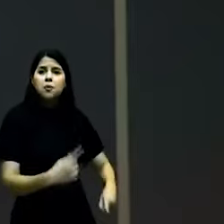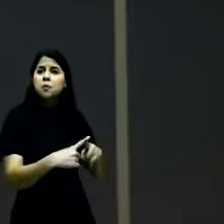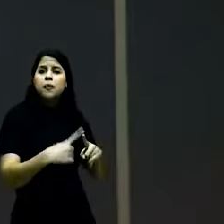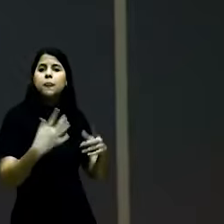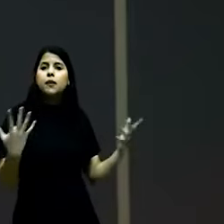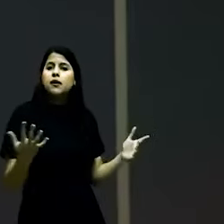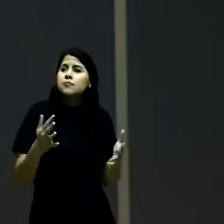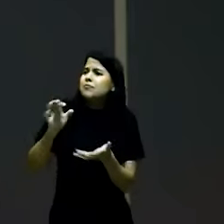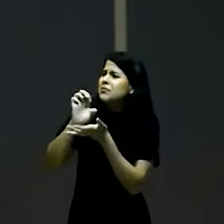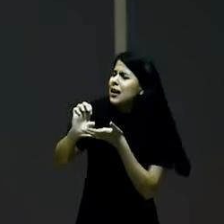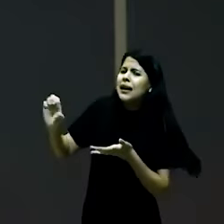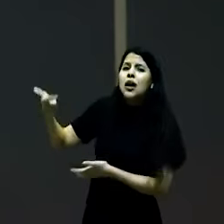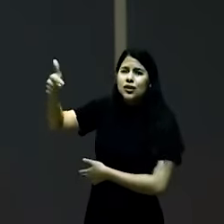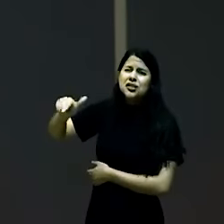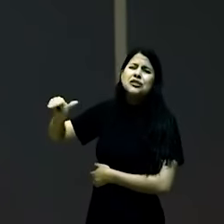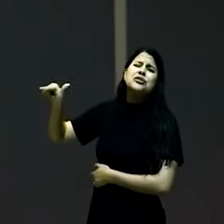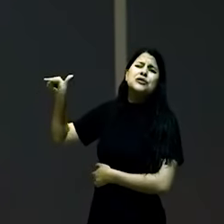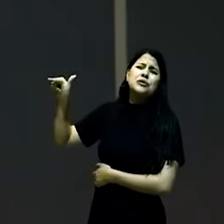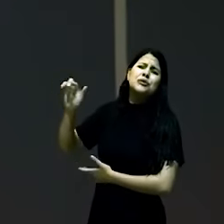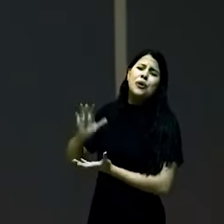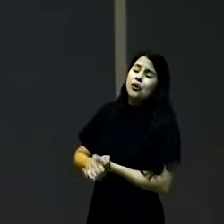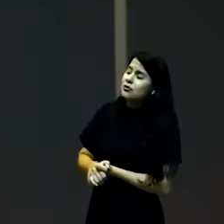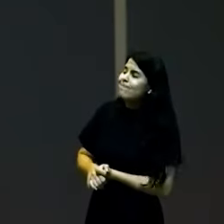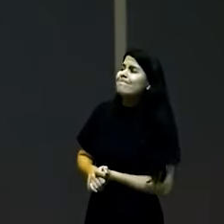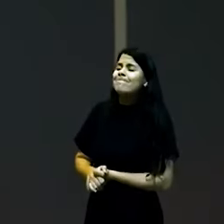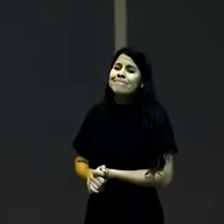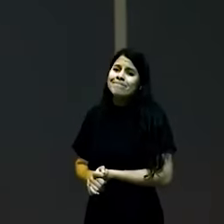E Elias, de novo, no versículo 14,